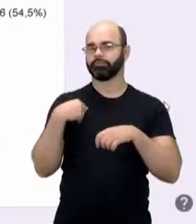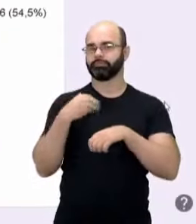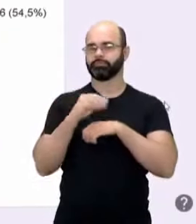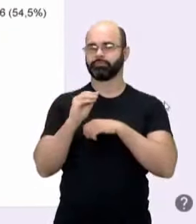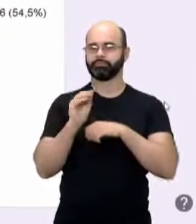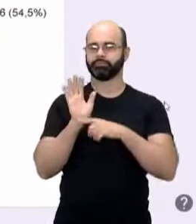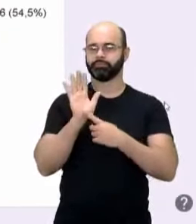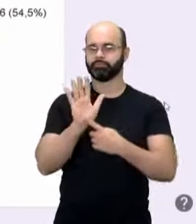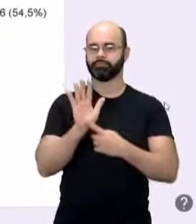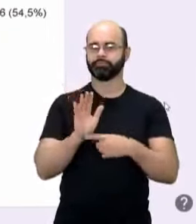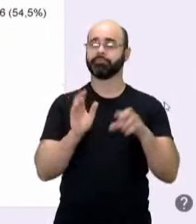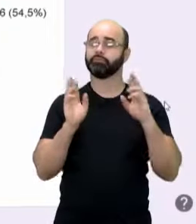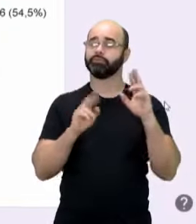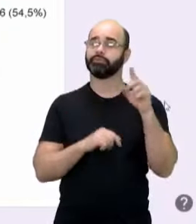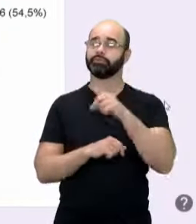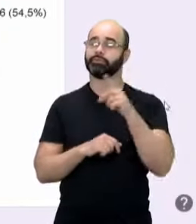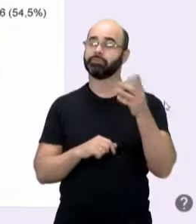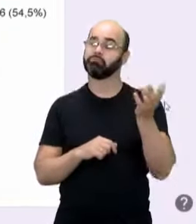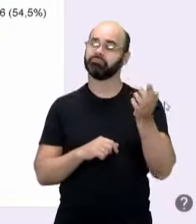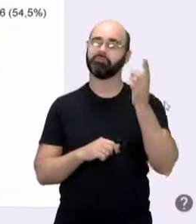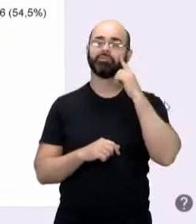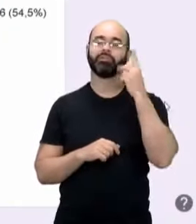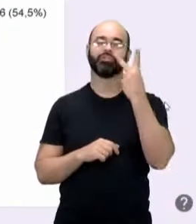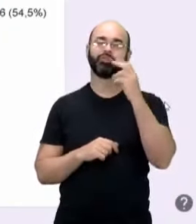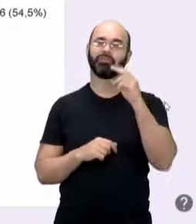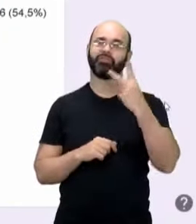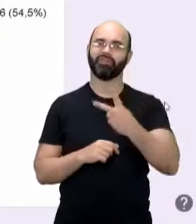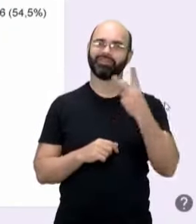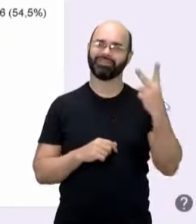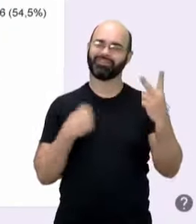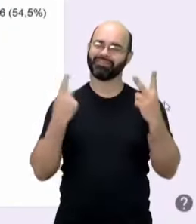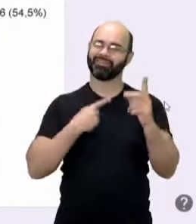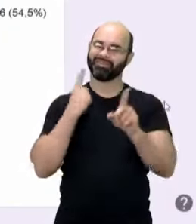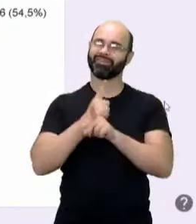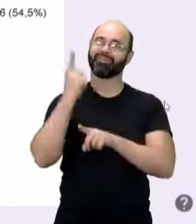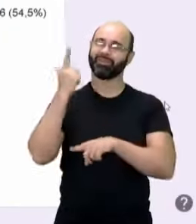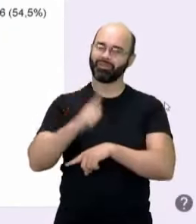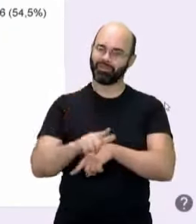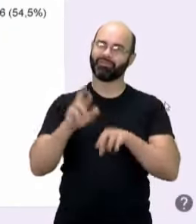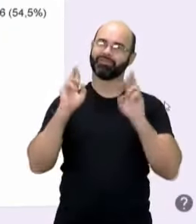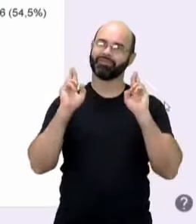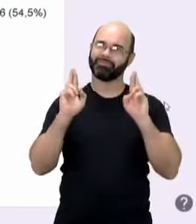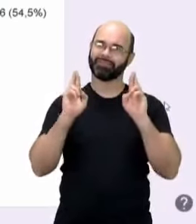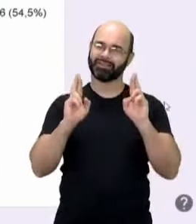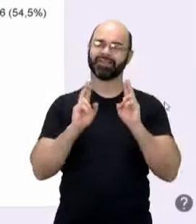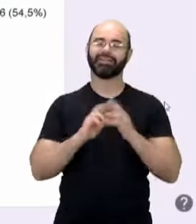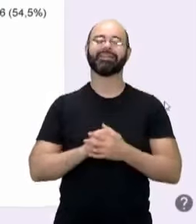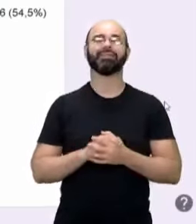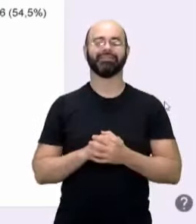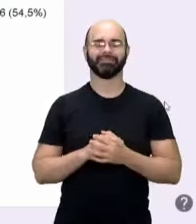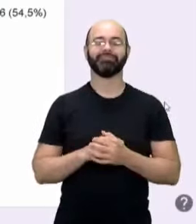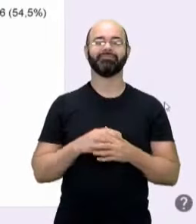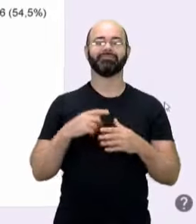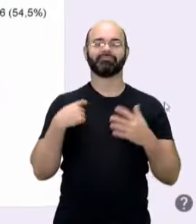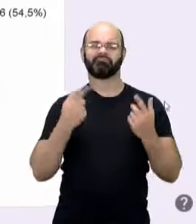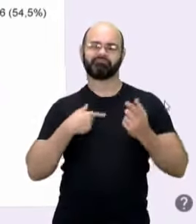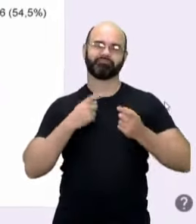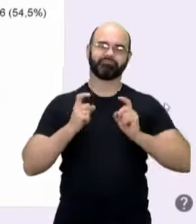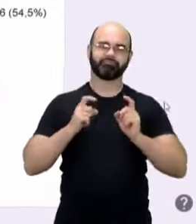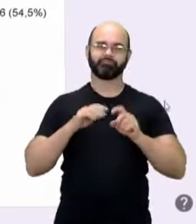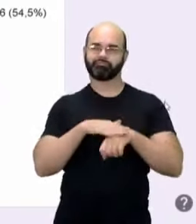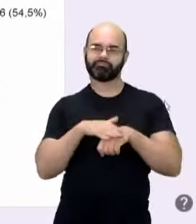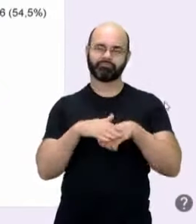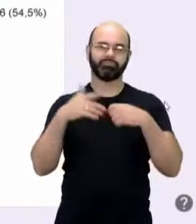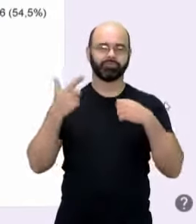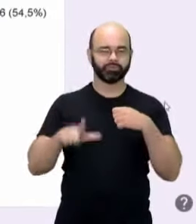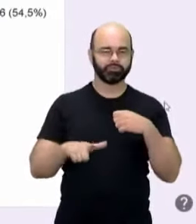ficar torcendo para que em 2022 a gente se encontre de novo em algum encontro, né, Elis? Logo no começo, para a gente fazer uma retomada sobre